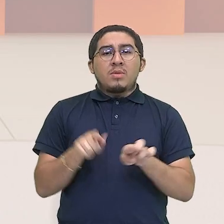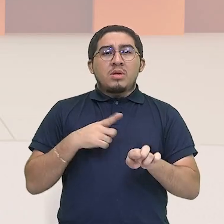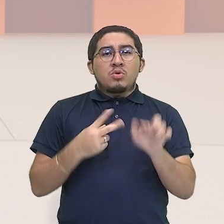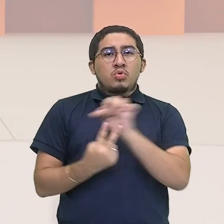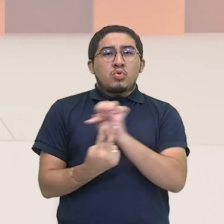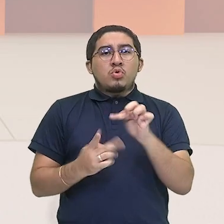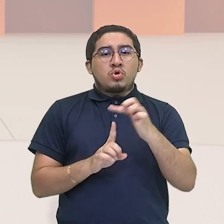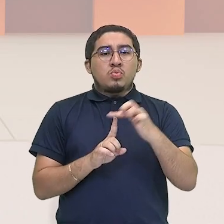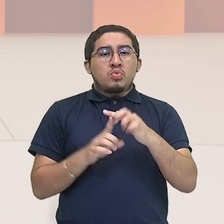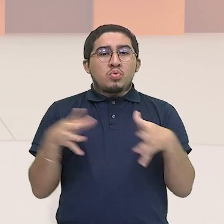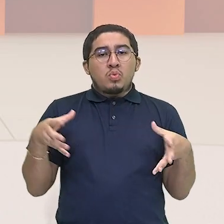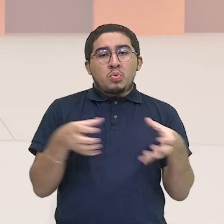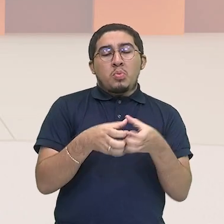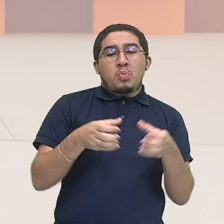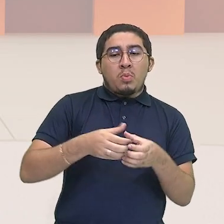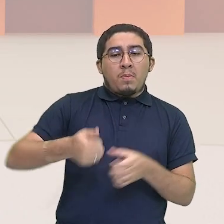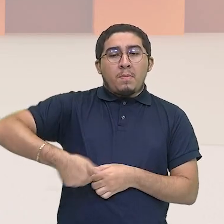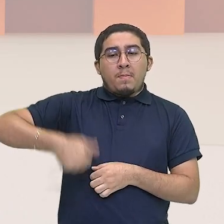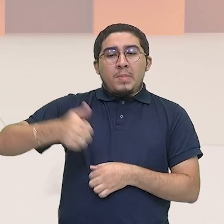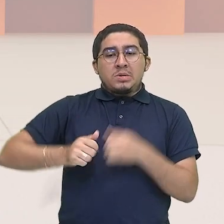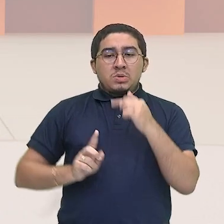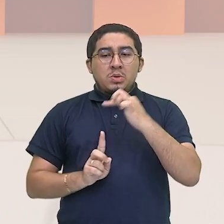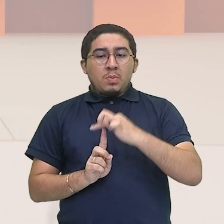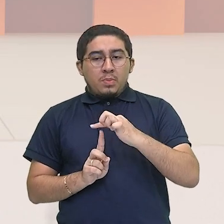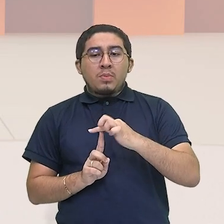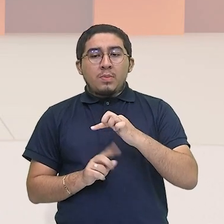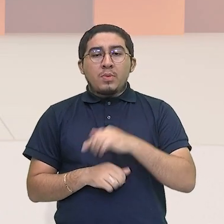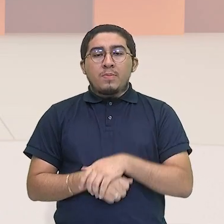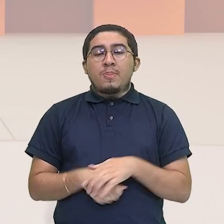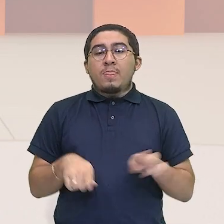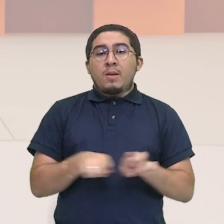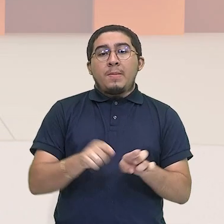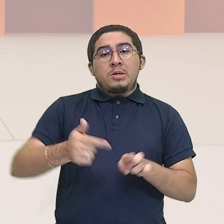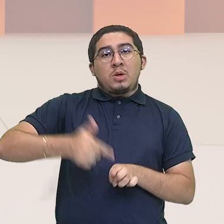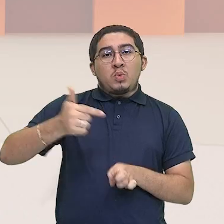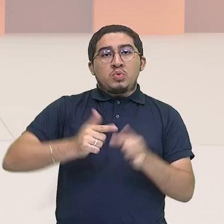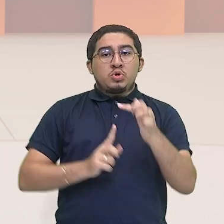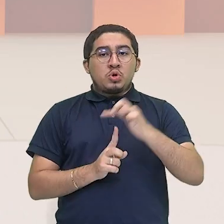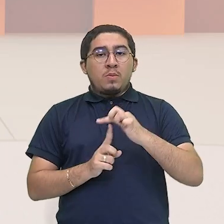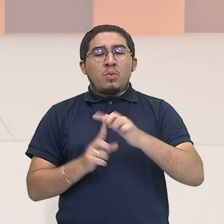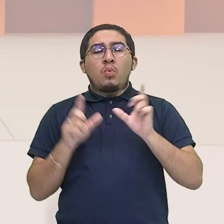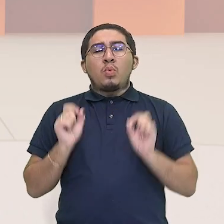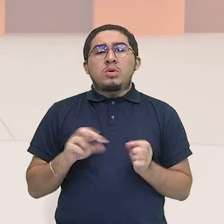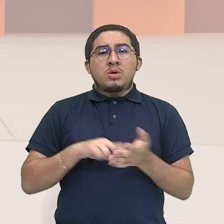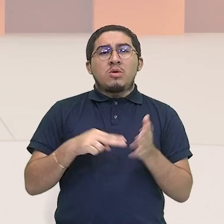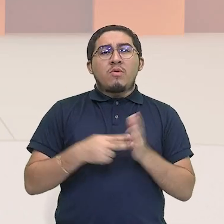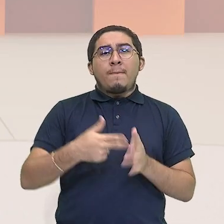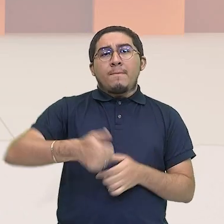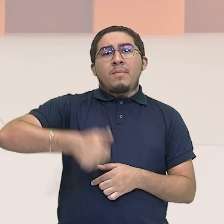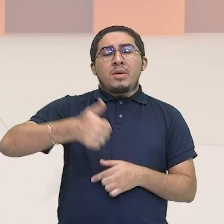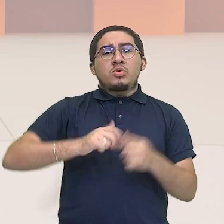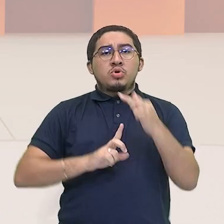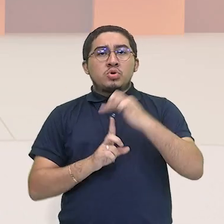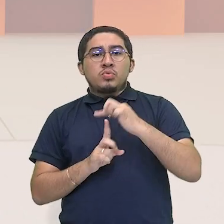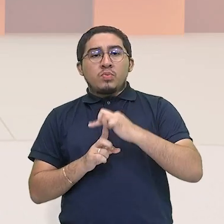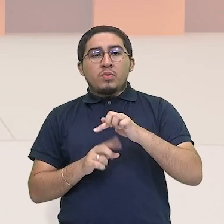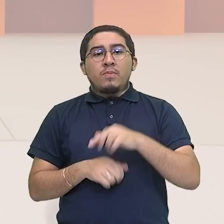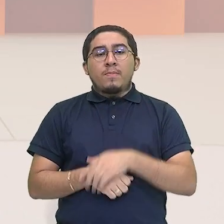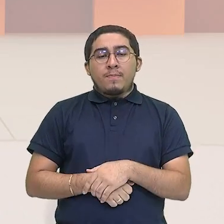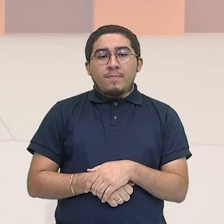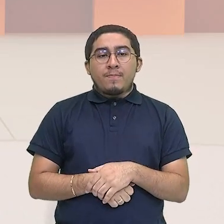grupos, os grupos primários, né? Grupos primários e os grupos secundários. O que são os grupos primários? São